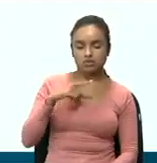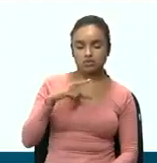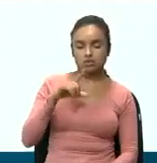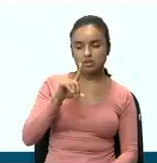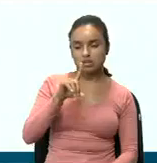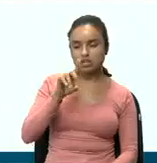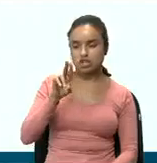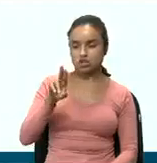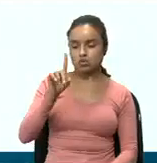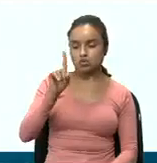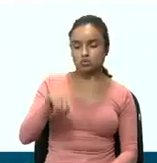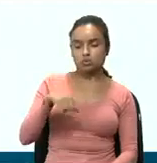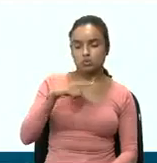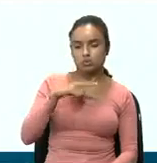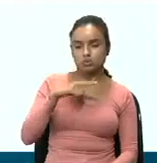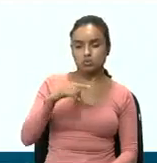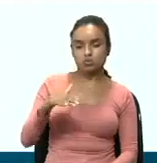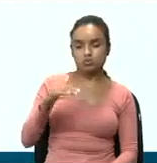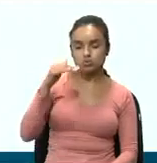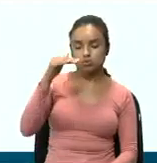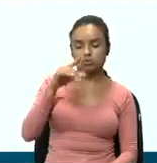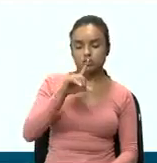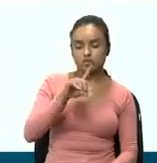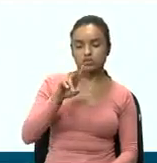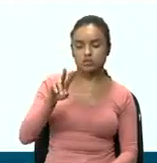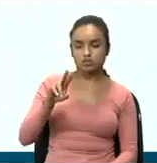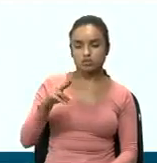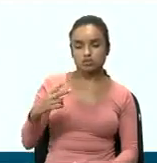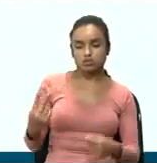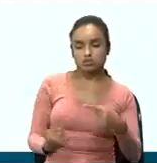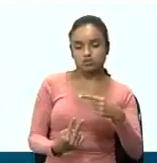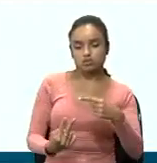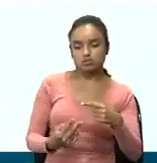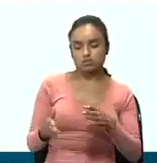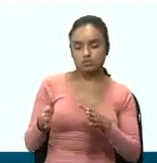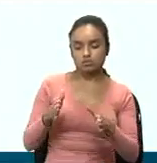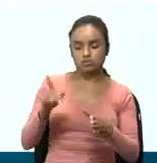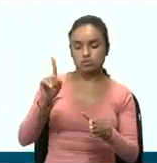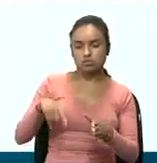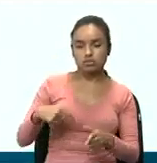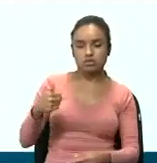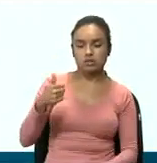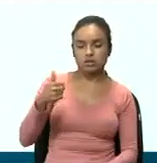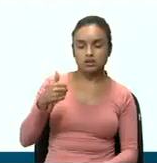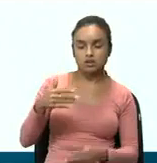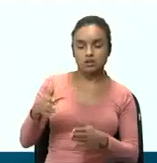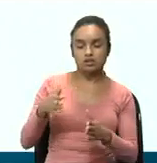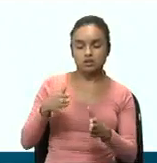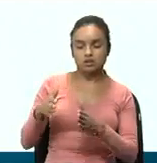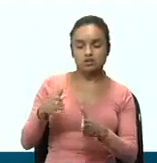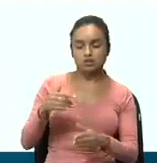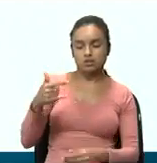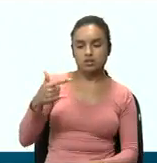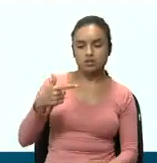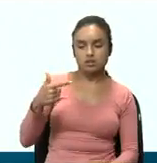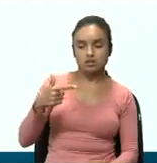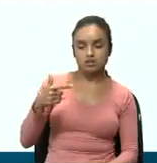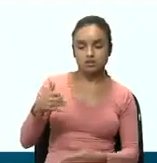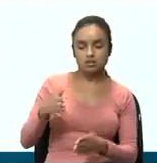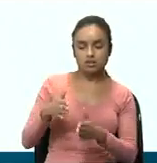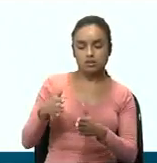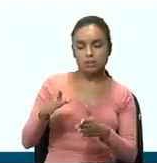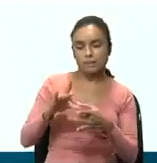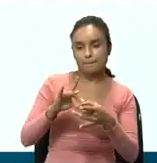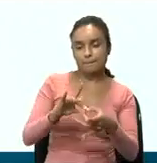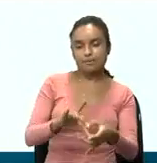du sobre 2, ok? Esse é o primeiro passo que eu tenho, então, para trabalhar. E o segundo ponto